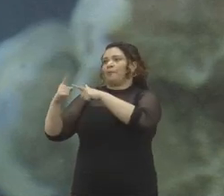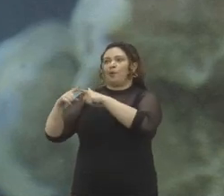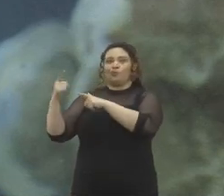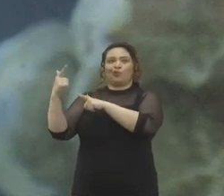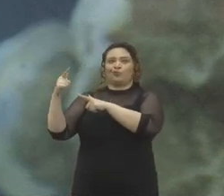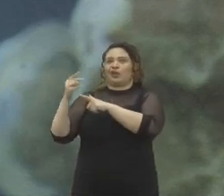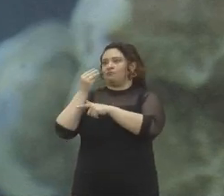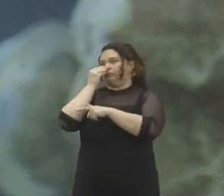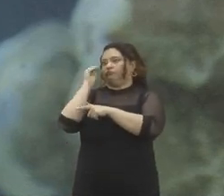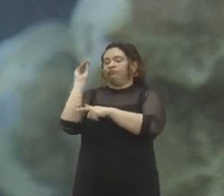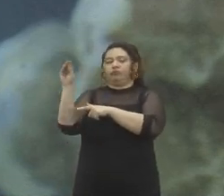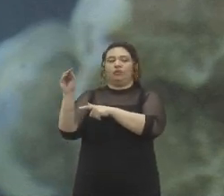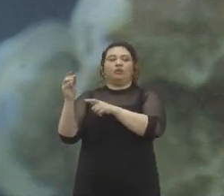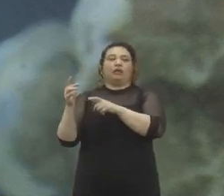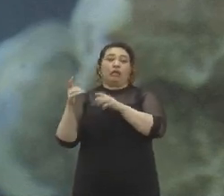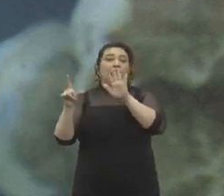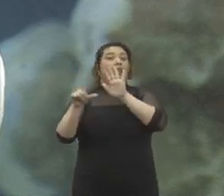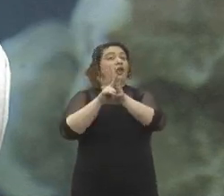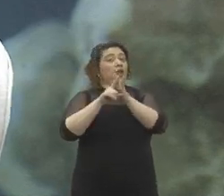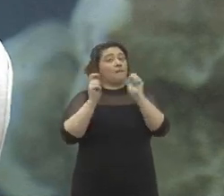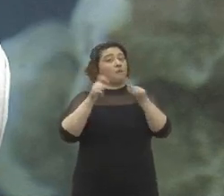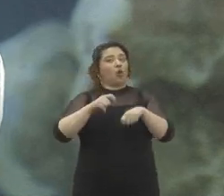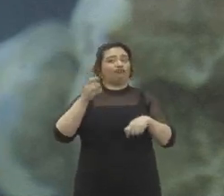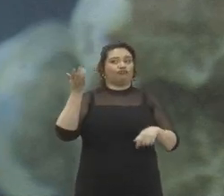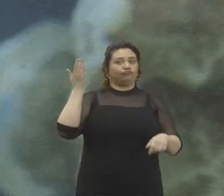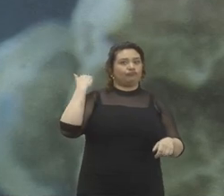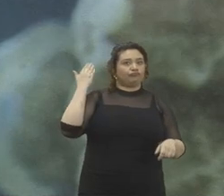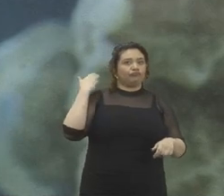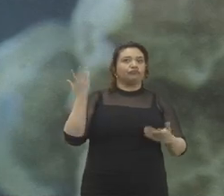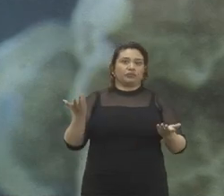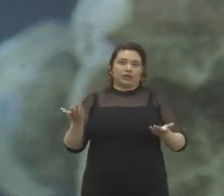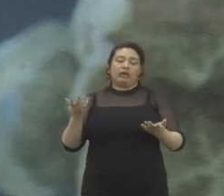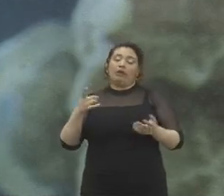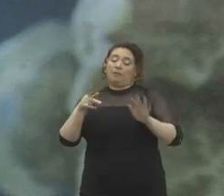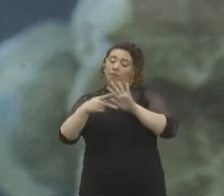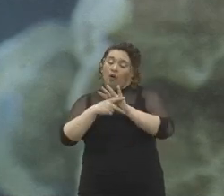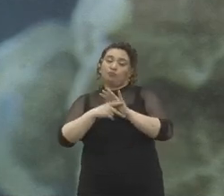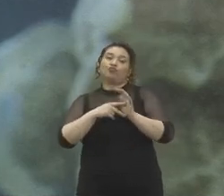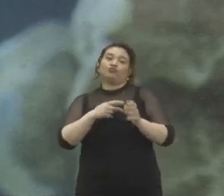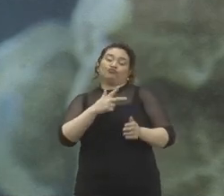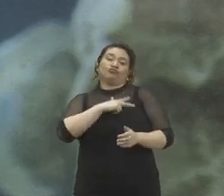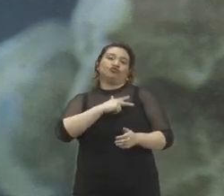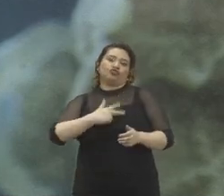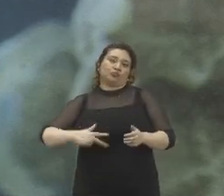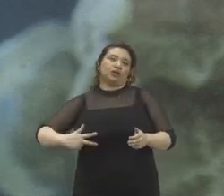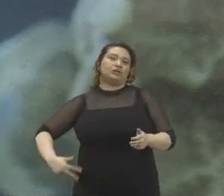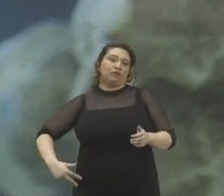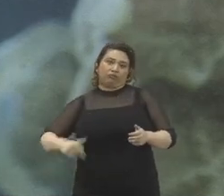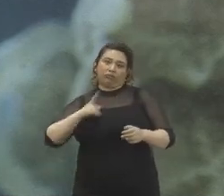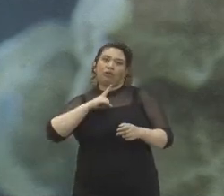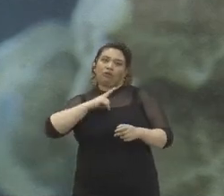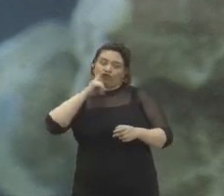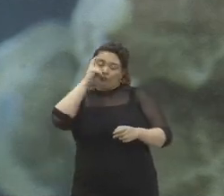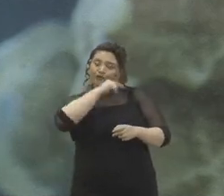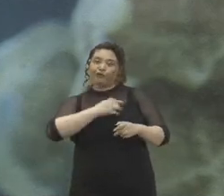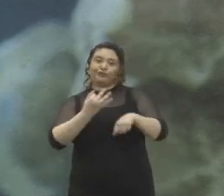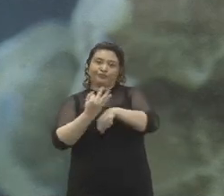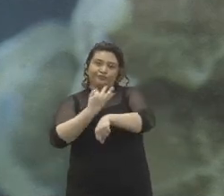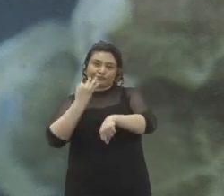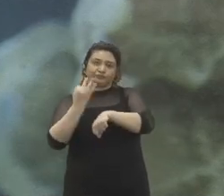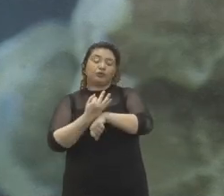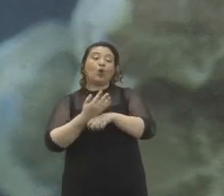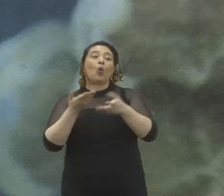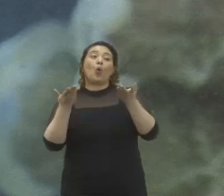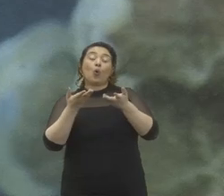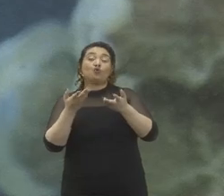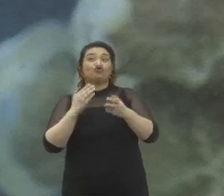quiser isso era a lei Até recentemente na Groenlândia lei dinamarquesa então é É dureza né a gente hoje vê